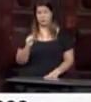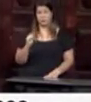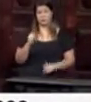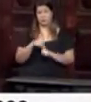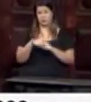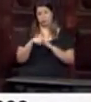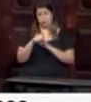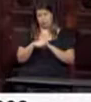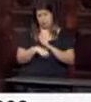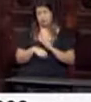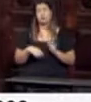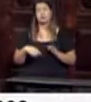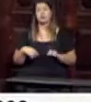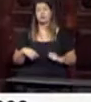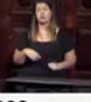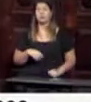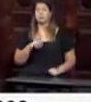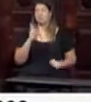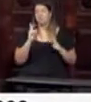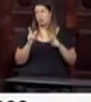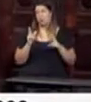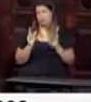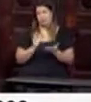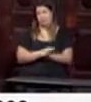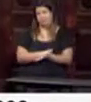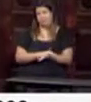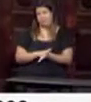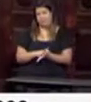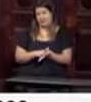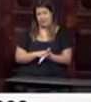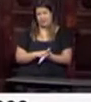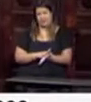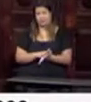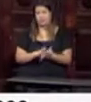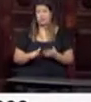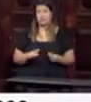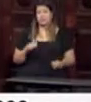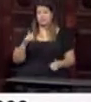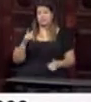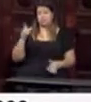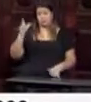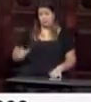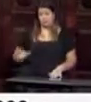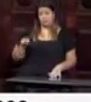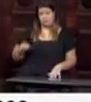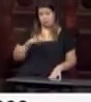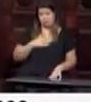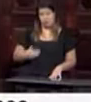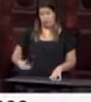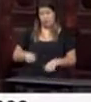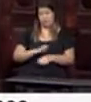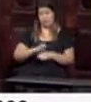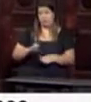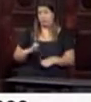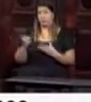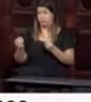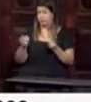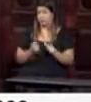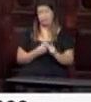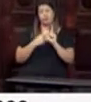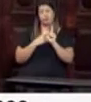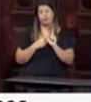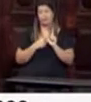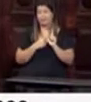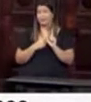Um nada diante do tamanho da folha de pagamento dos encargos do Estado e das dívidas que nós temos. Essa